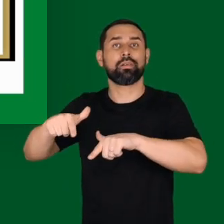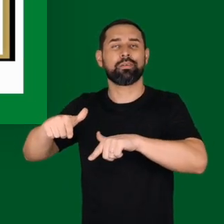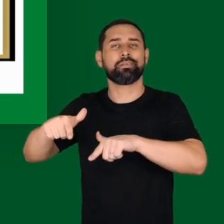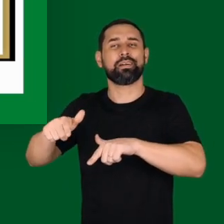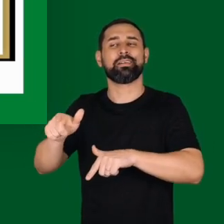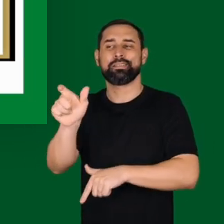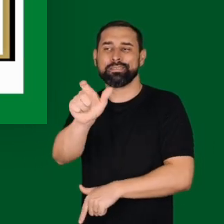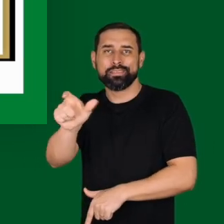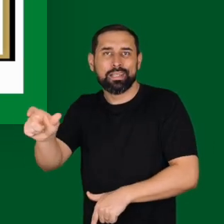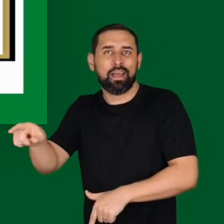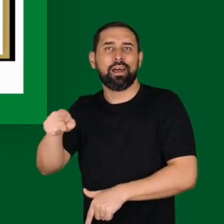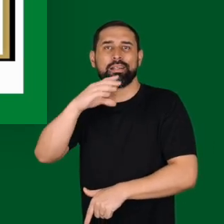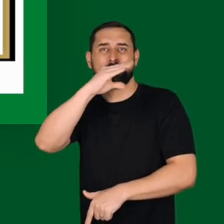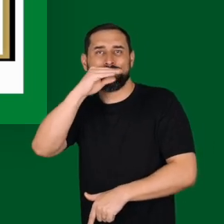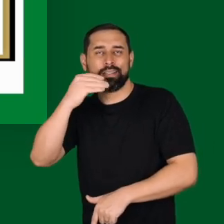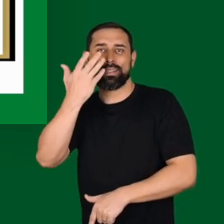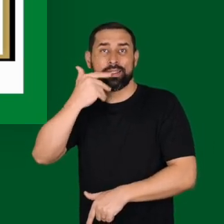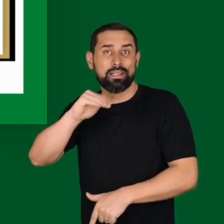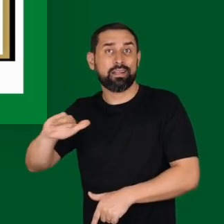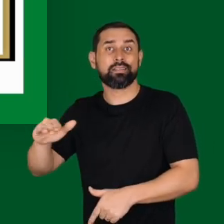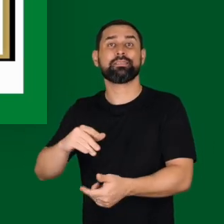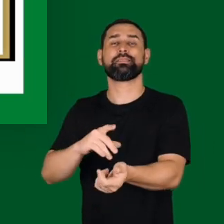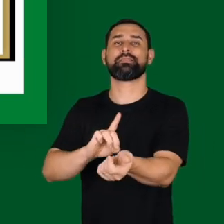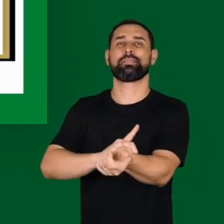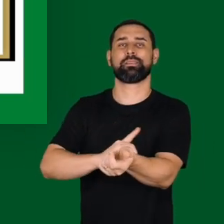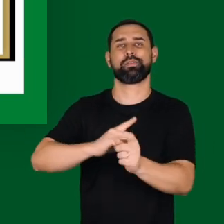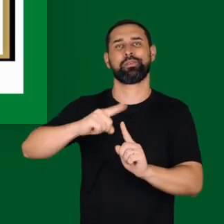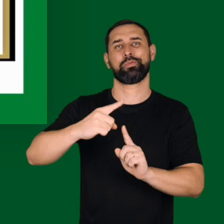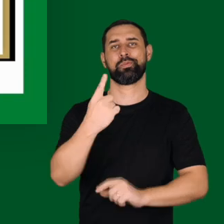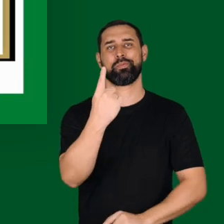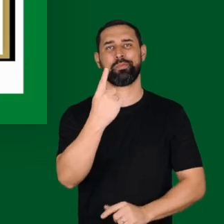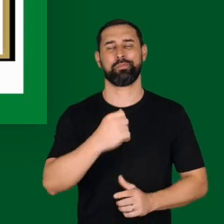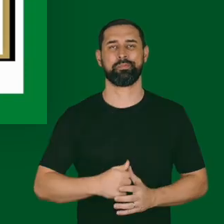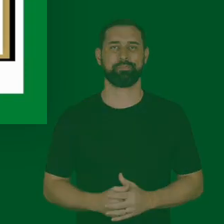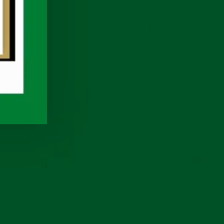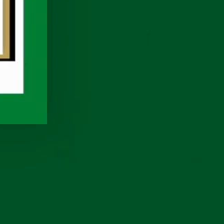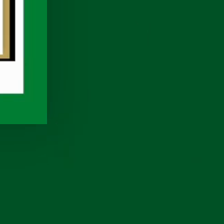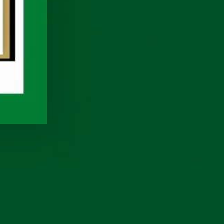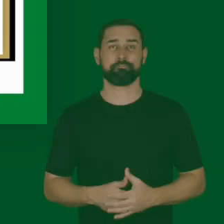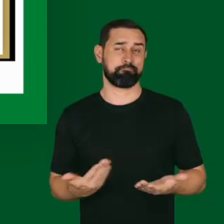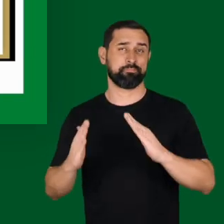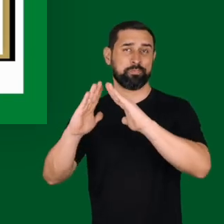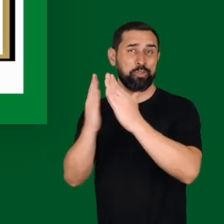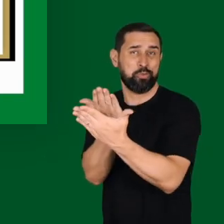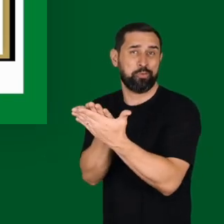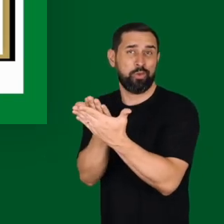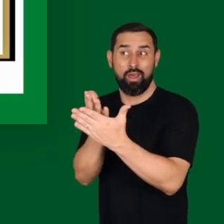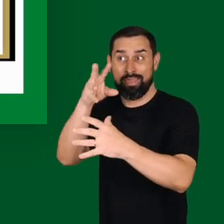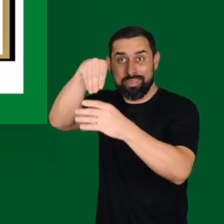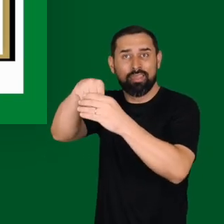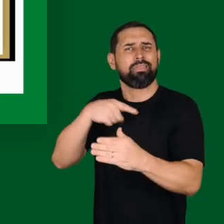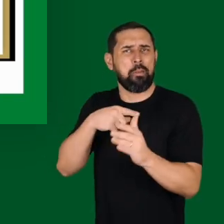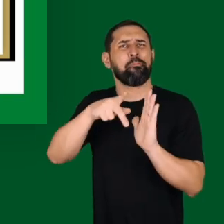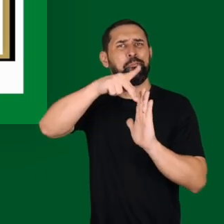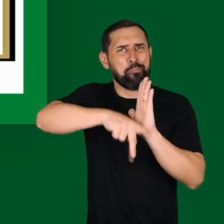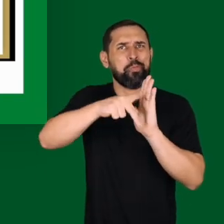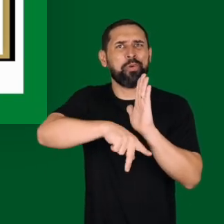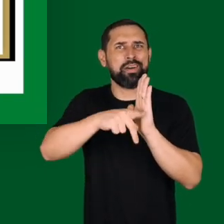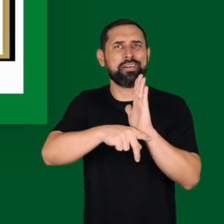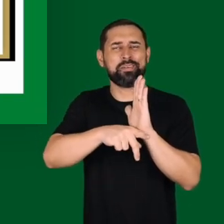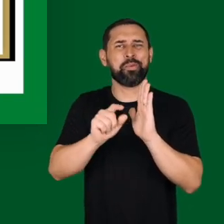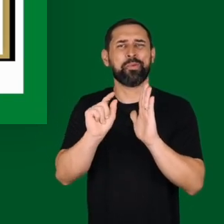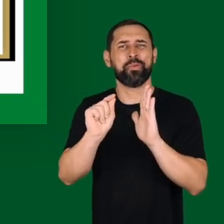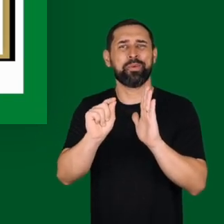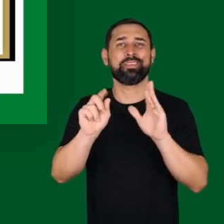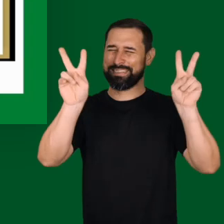1. Em continuidade ao nosso programa de diabetes na escola, hoje falaremos sobre o